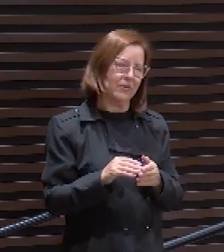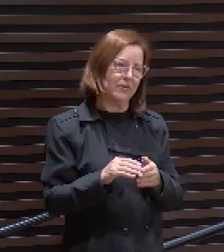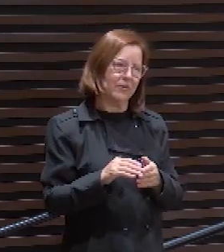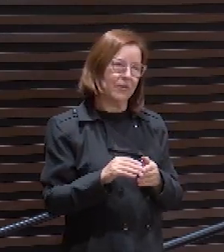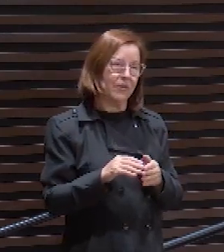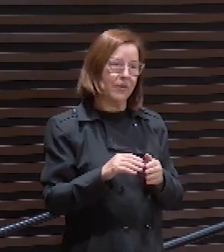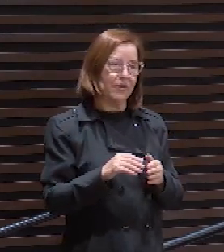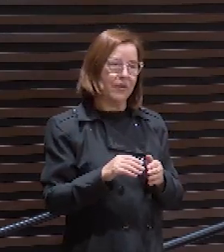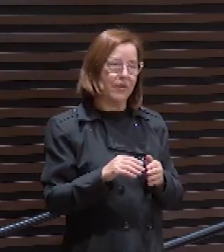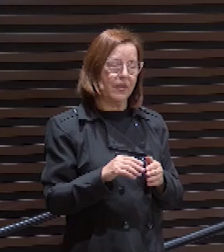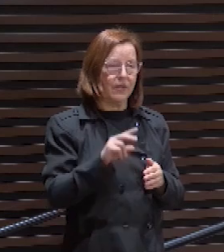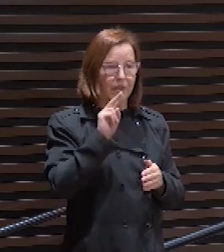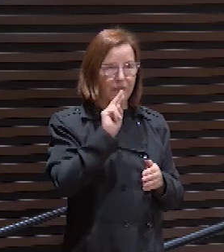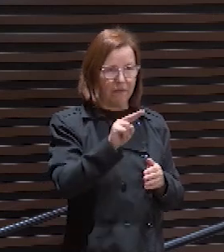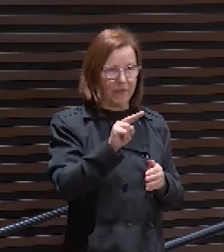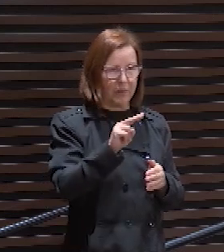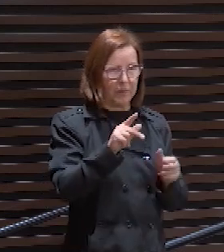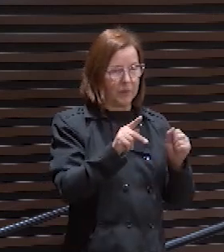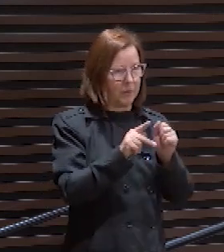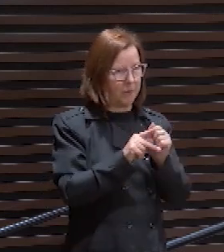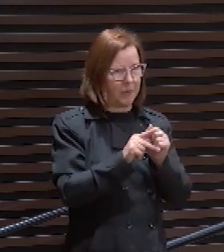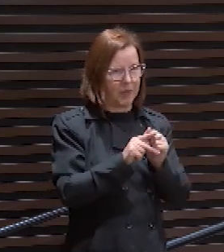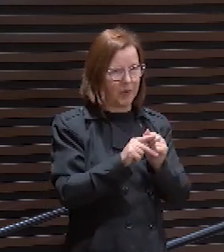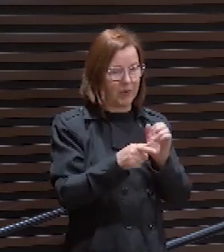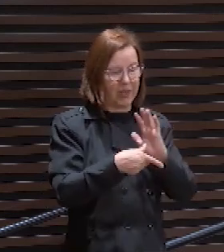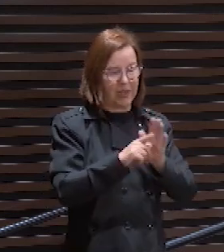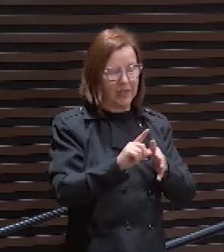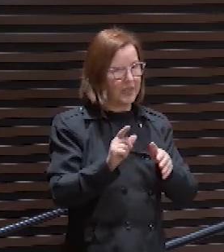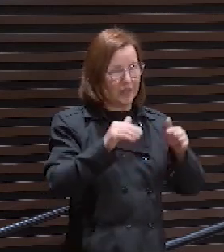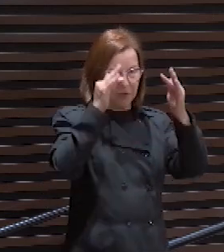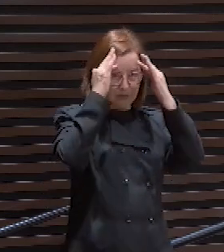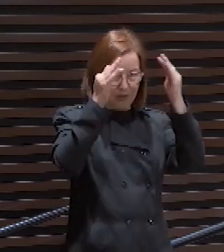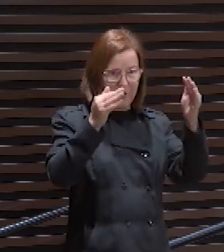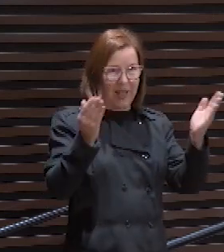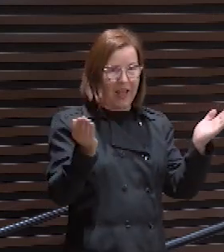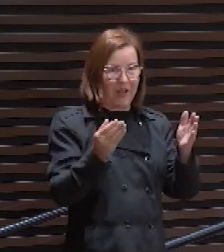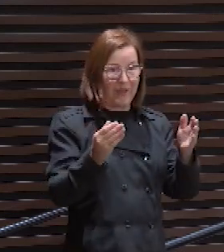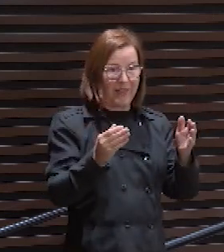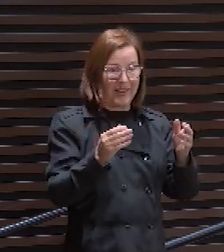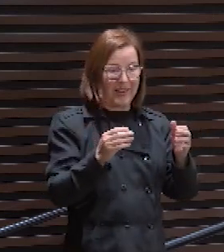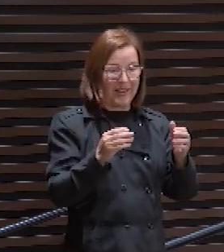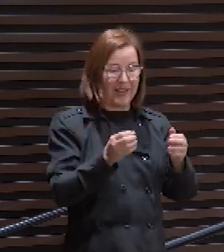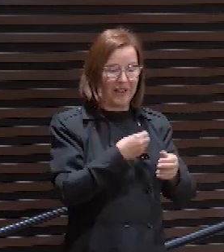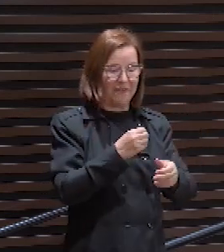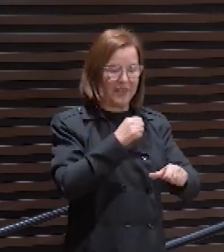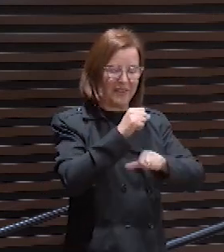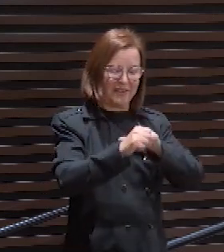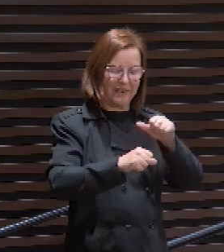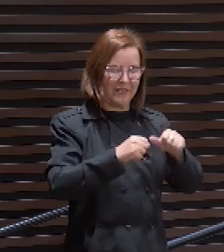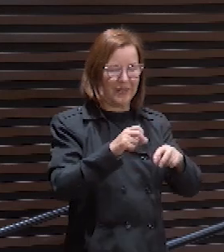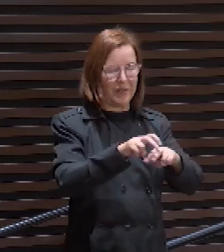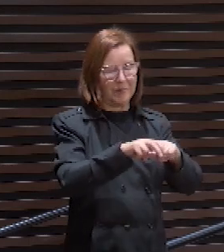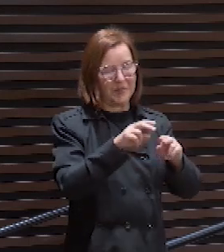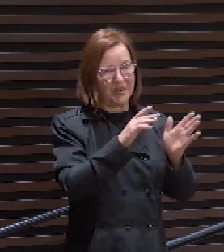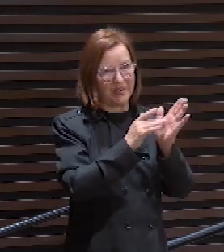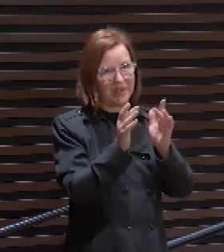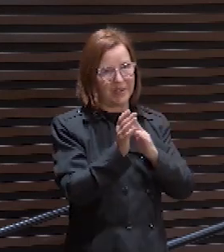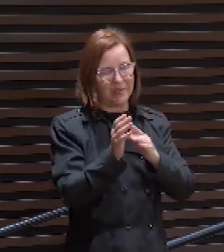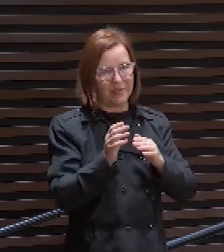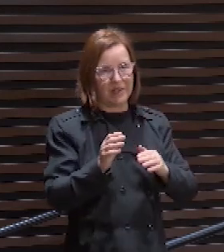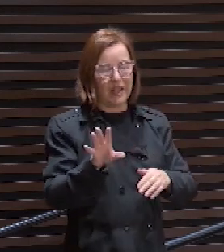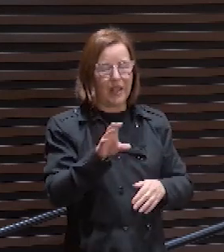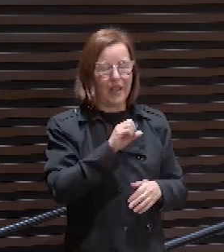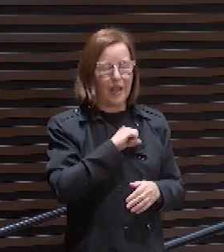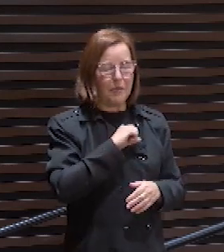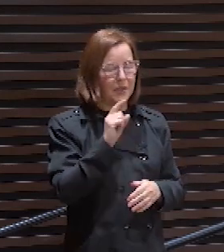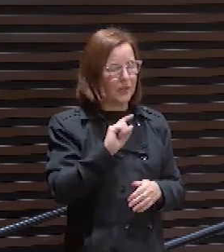um discípulo que era um discípulo infiel, agora um discípulo restaurado por Jesus, não amando a si mesmo, mas